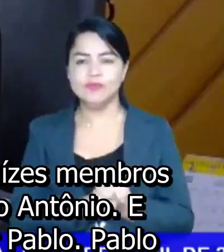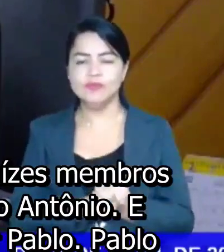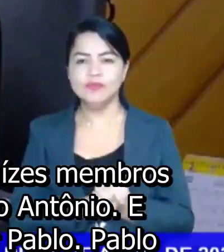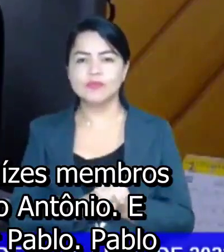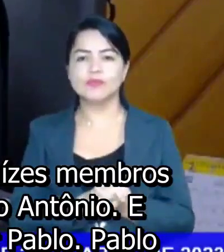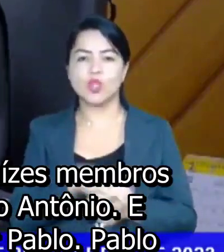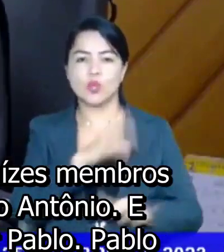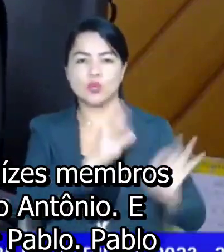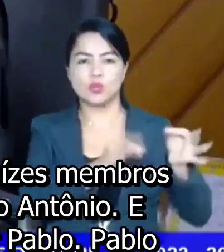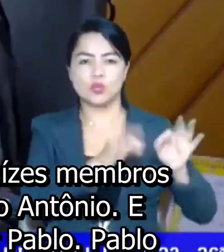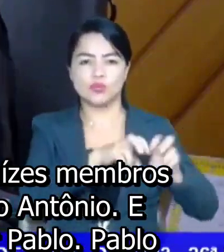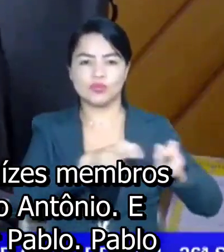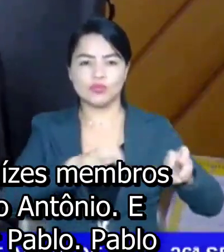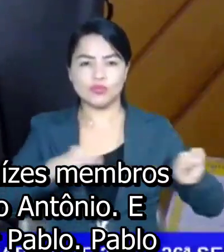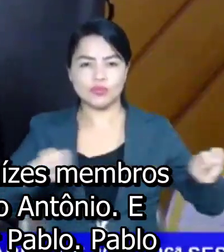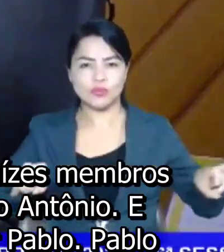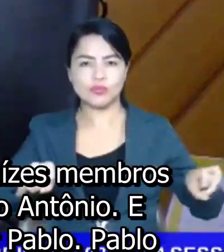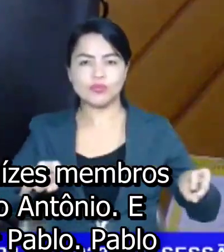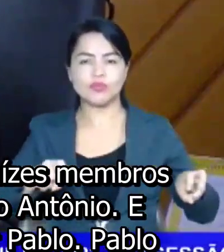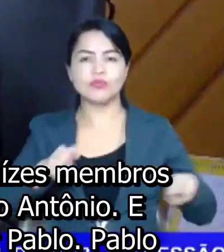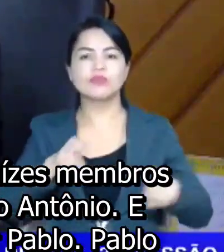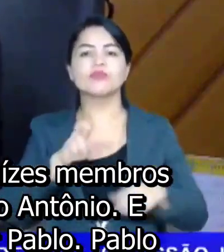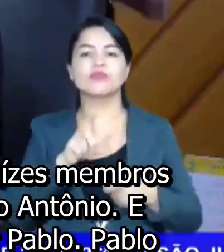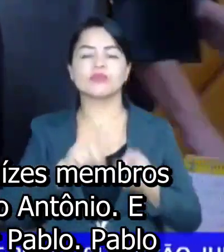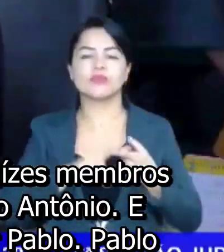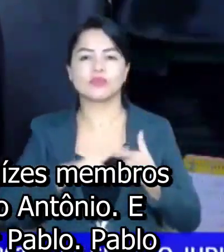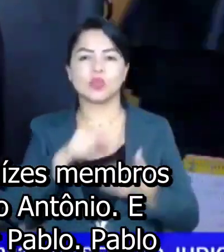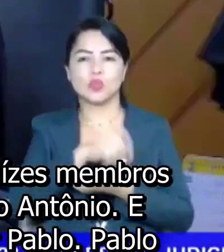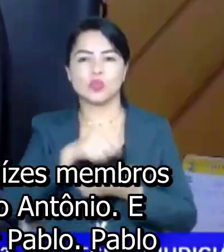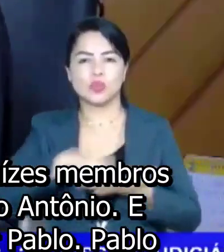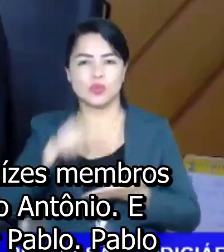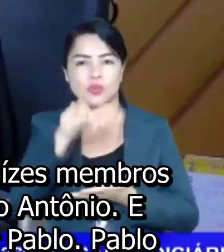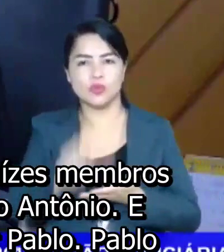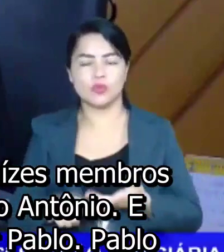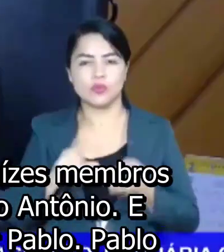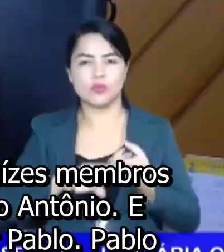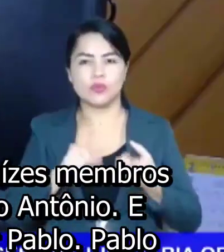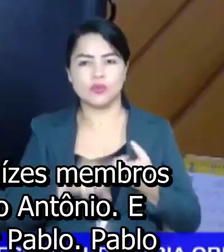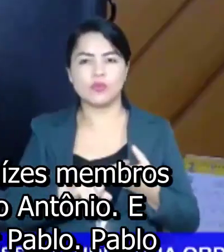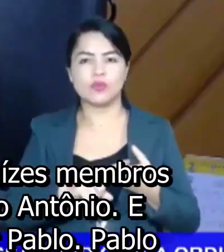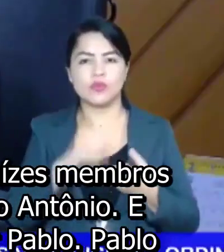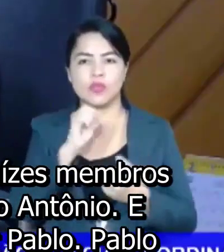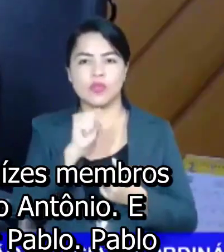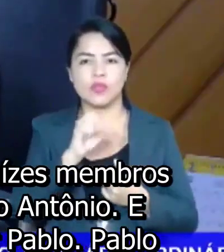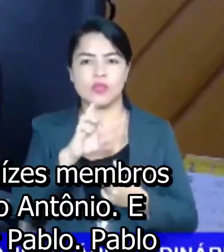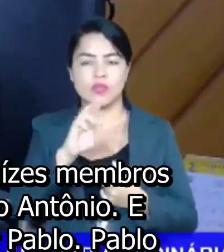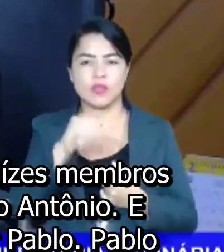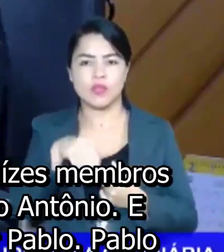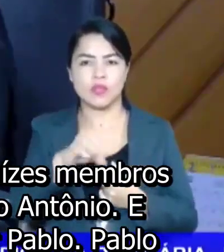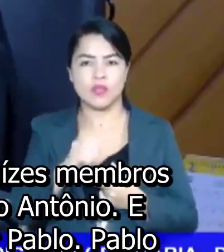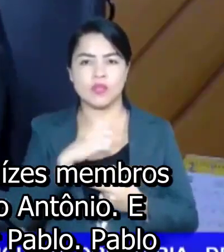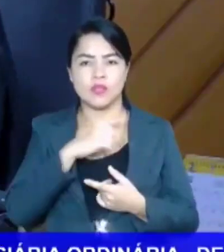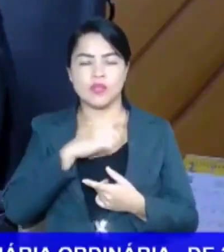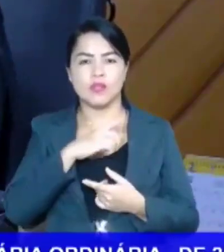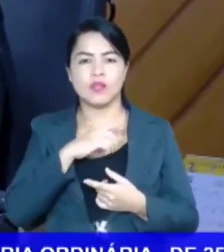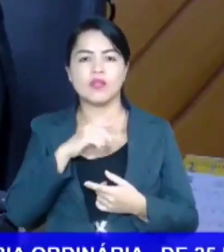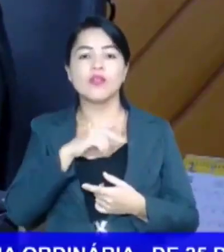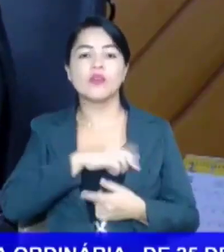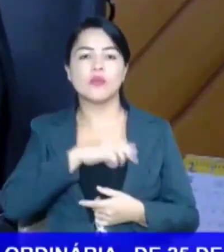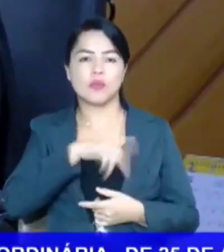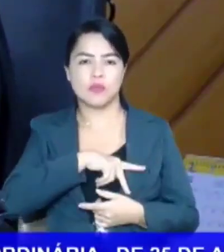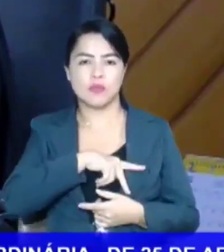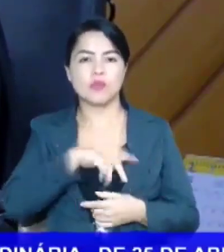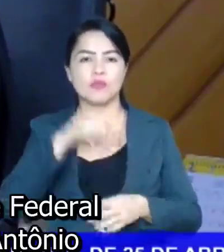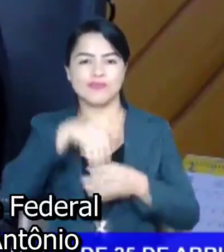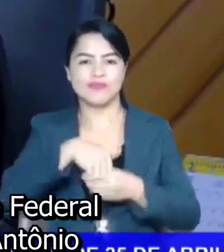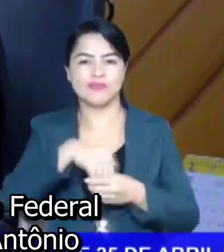seu microfone, ao fundo a parede de madeira do tribunal e a bandeira do Brasil, agora apenas o desembargador João Lages em